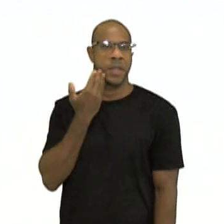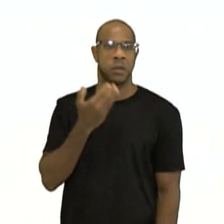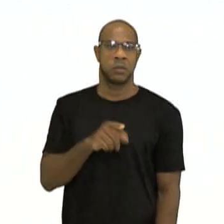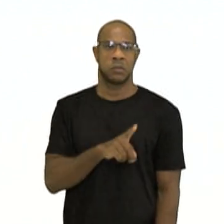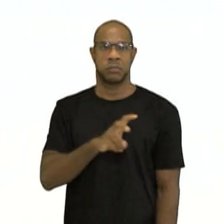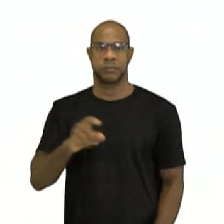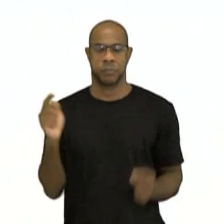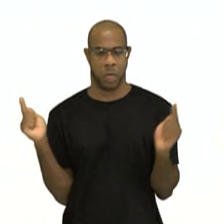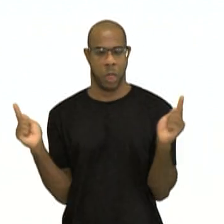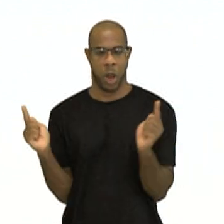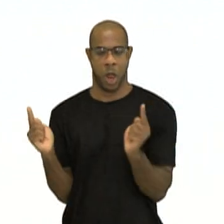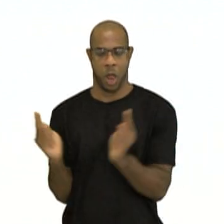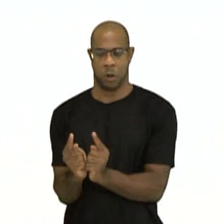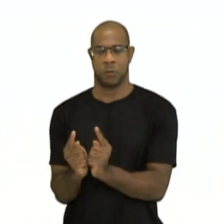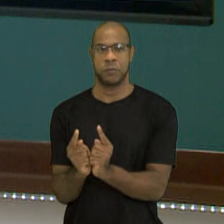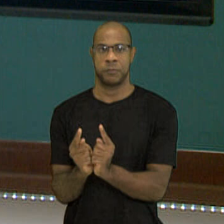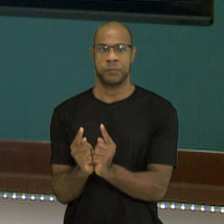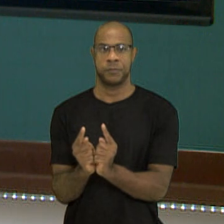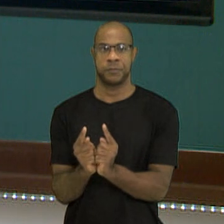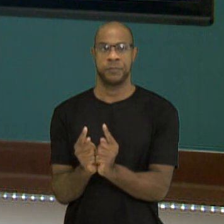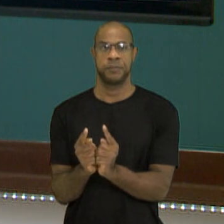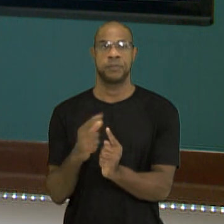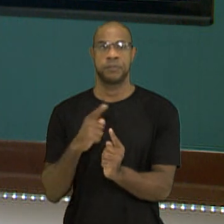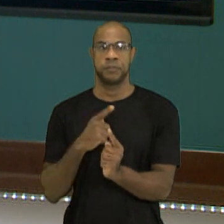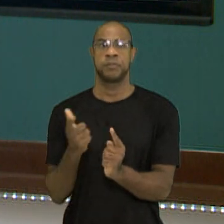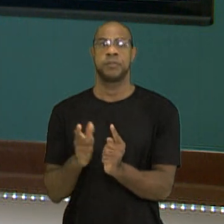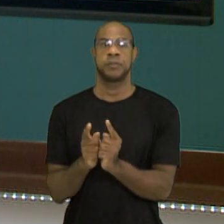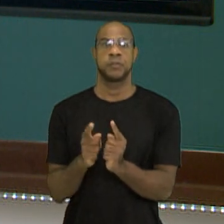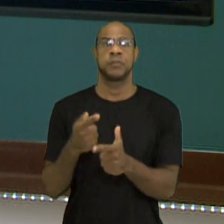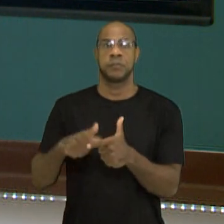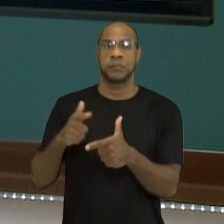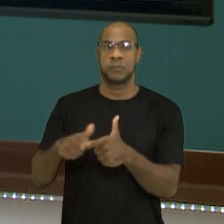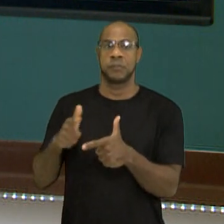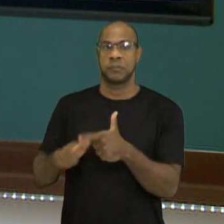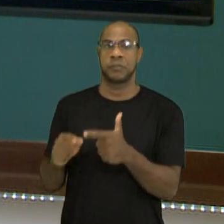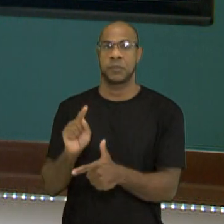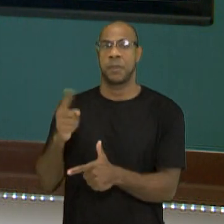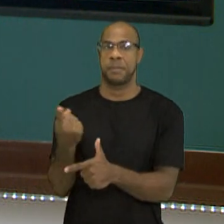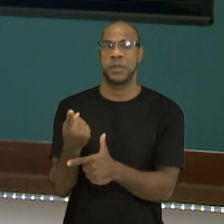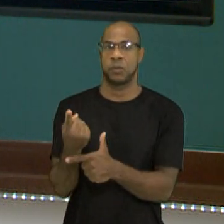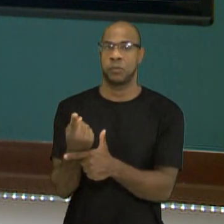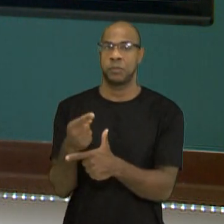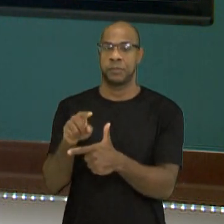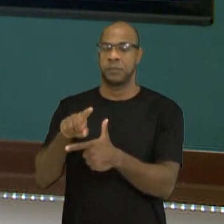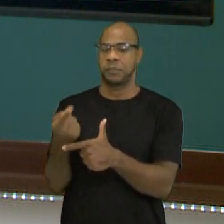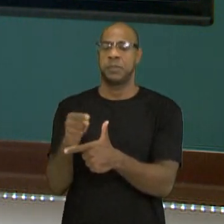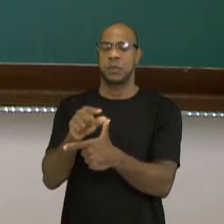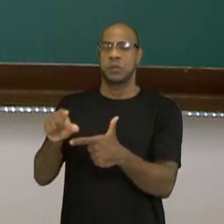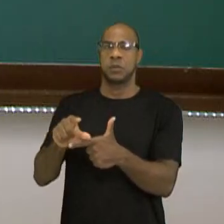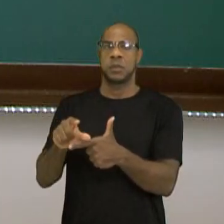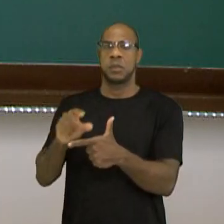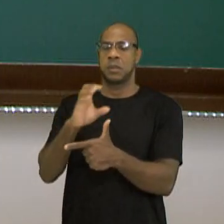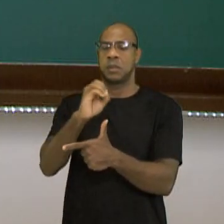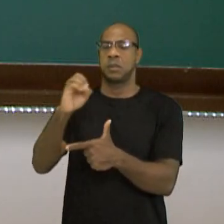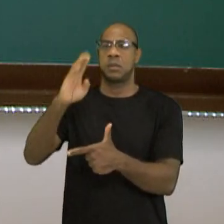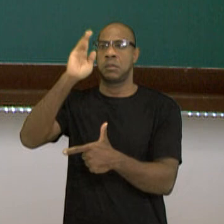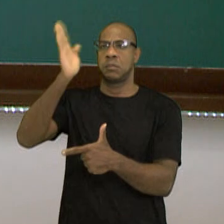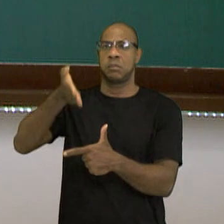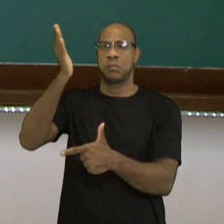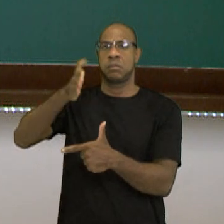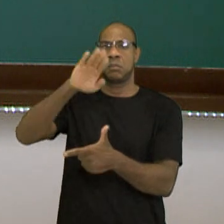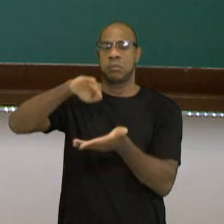seja, menor, com menor valor, eu posso pegar e dividir por 1000, porque olha, eu estou eliminando esses 3 zeros. Ou se eu